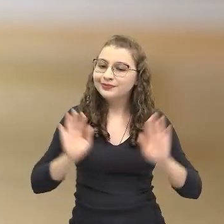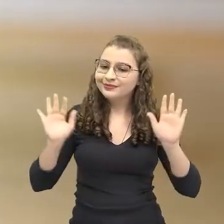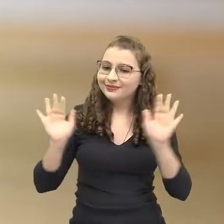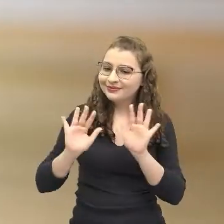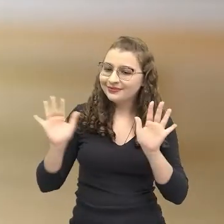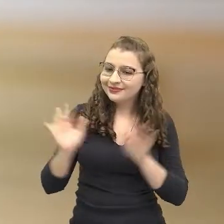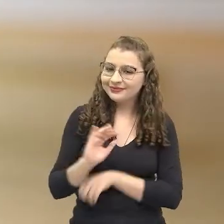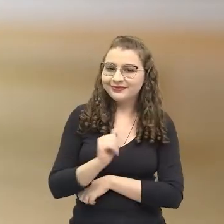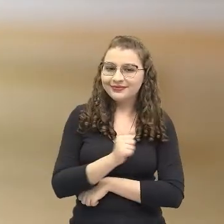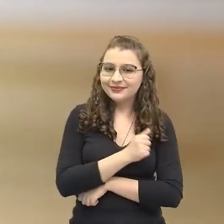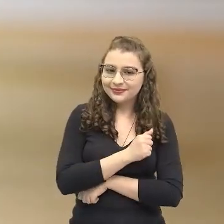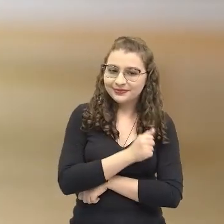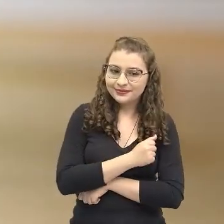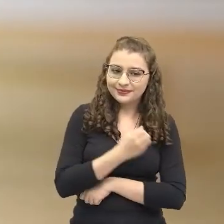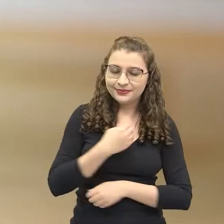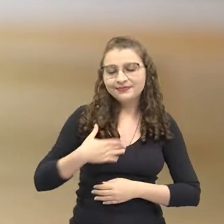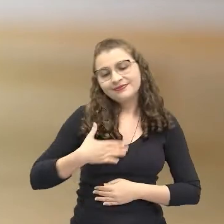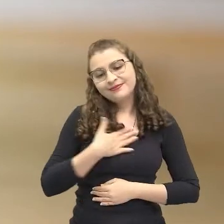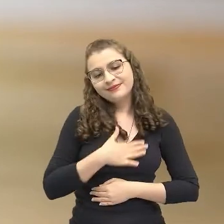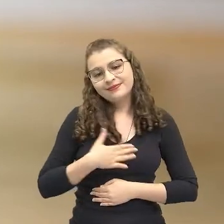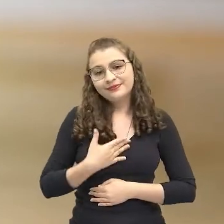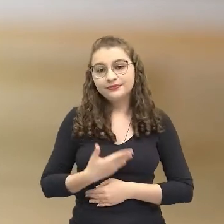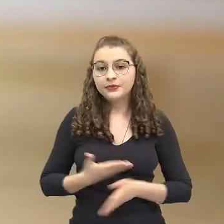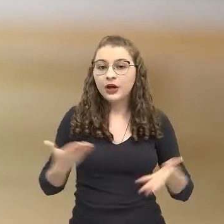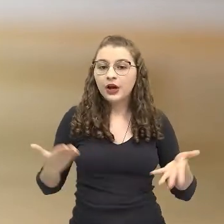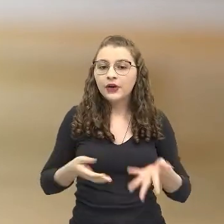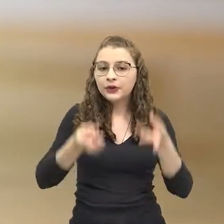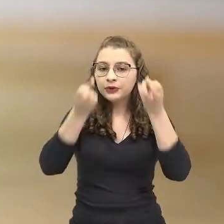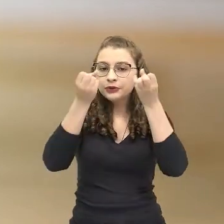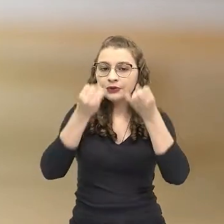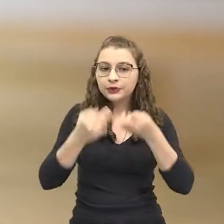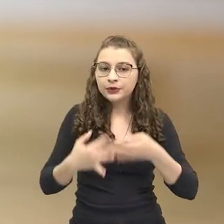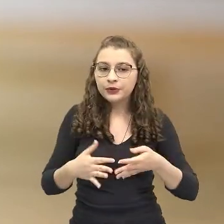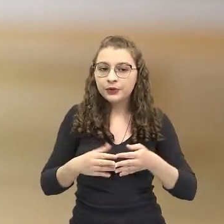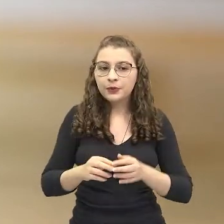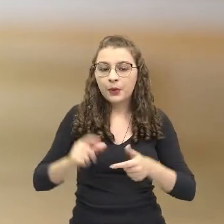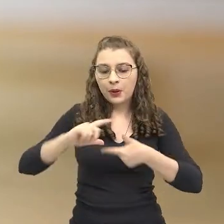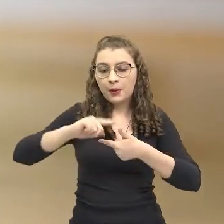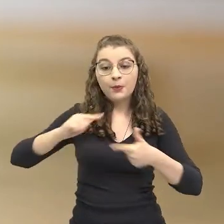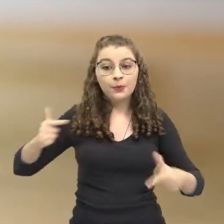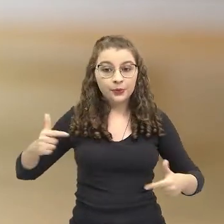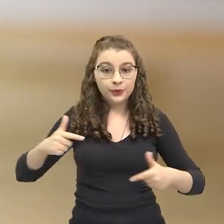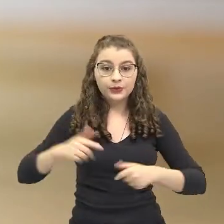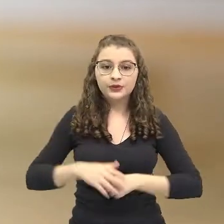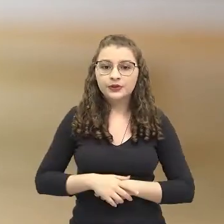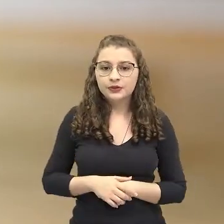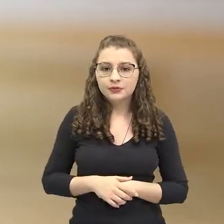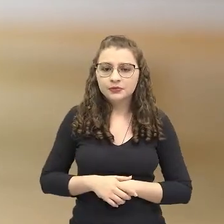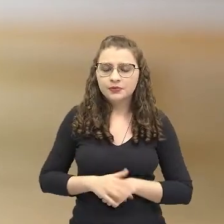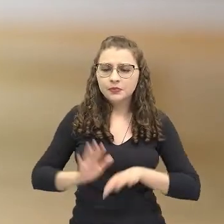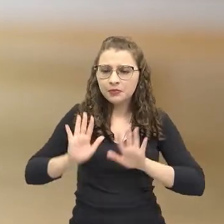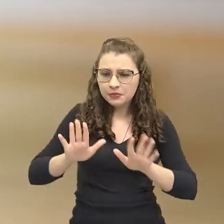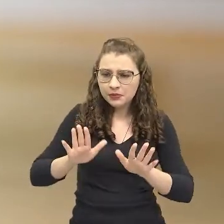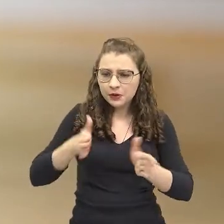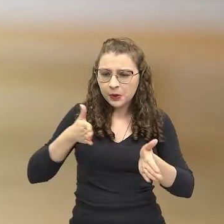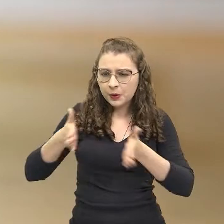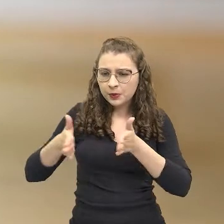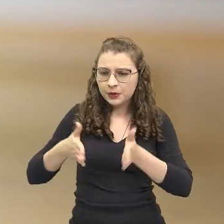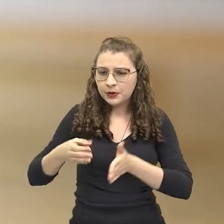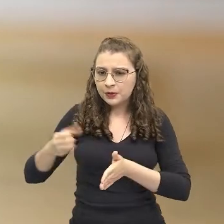Olá, turmas! É um prazer estar aqui com vocês e vamos conversar um pouco sobre modernismo, que aconteceu aí entre os